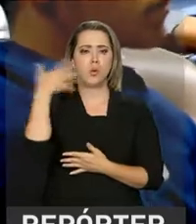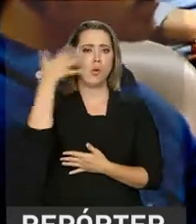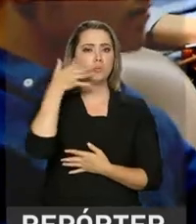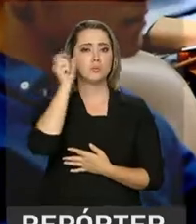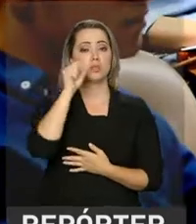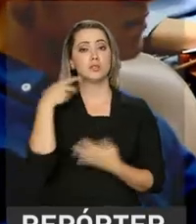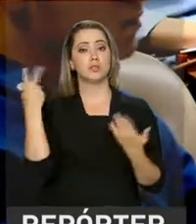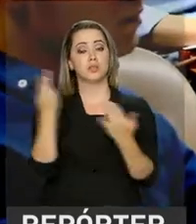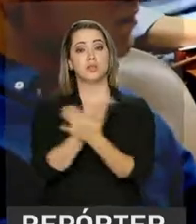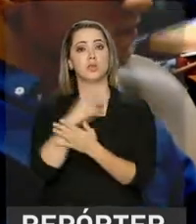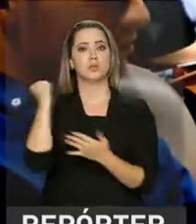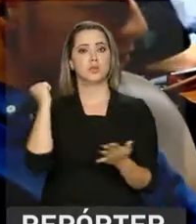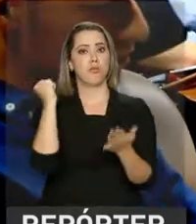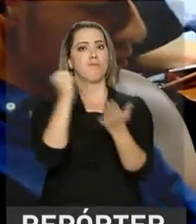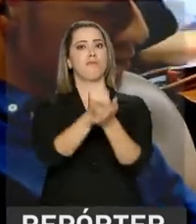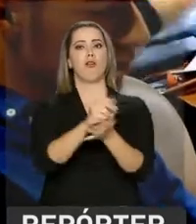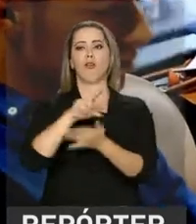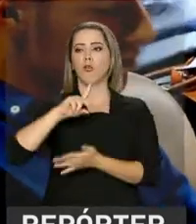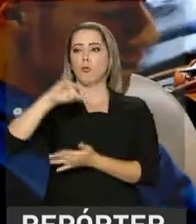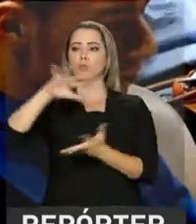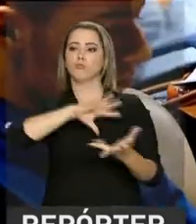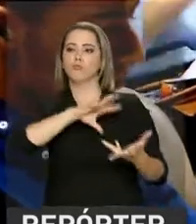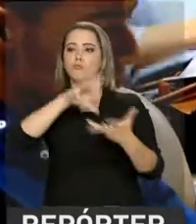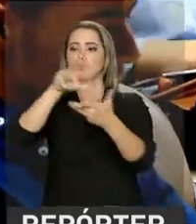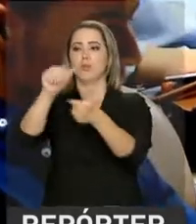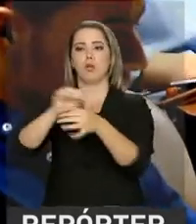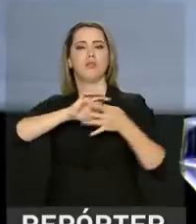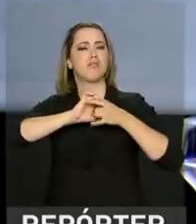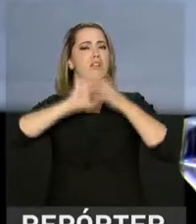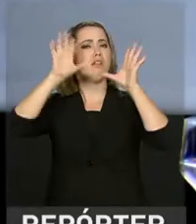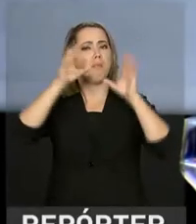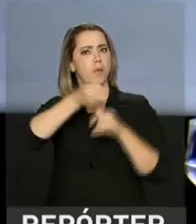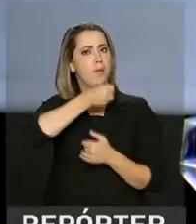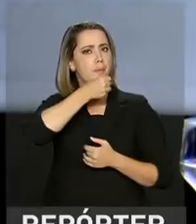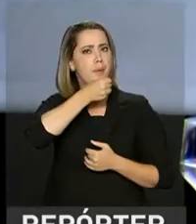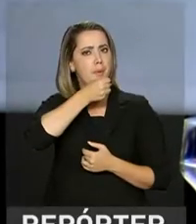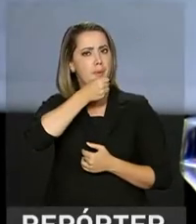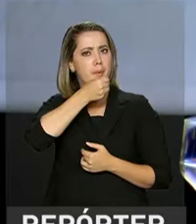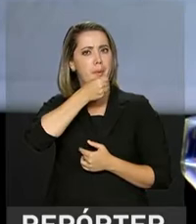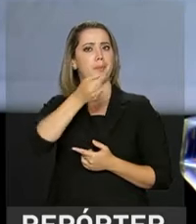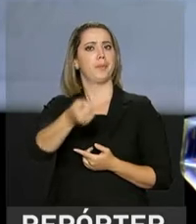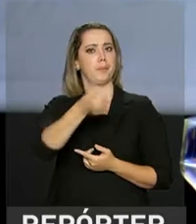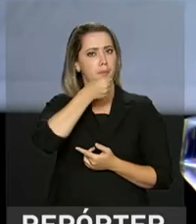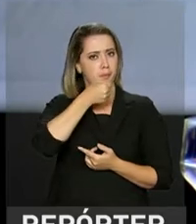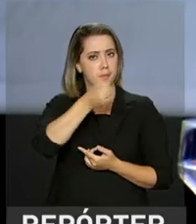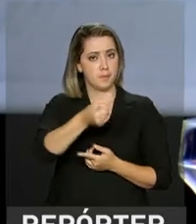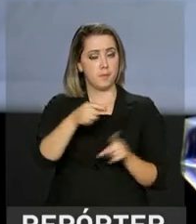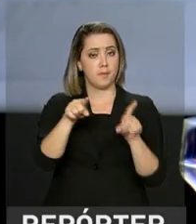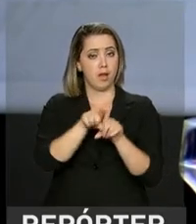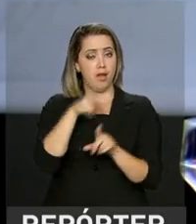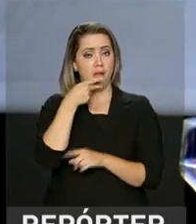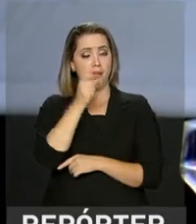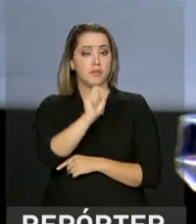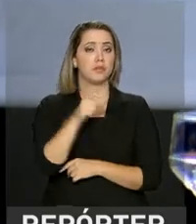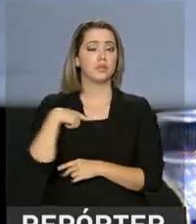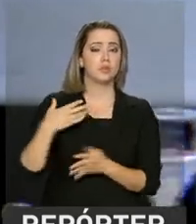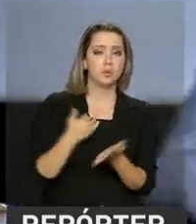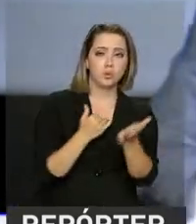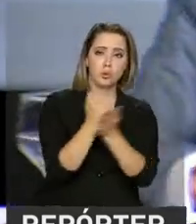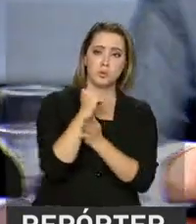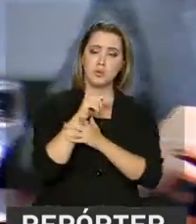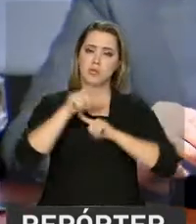que marcou o dia mundial da liberdade de imprensa torquato jardim ressaltou que iniciativas de